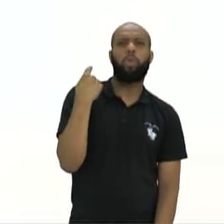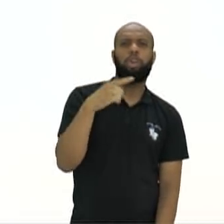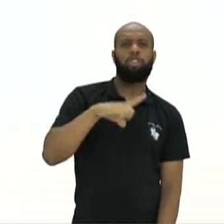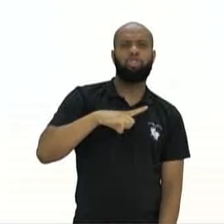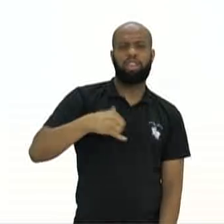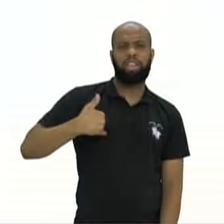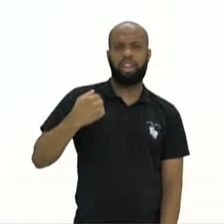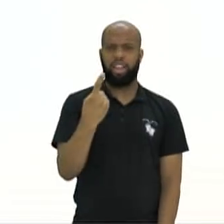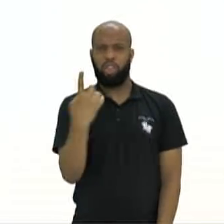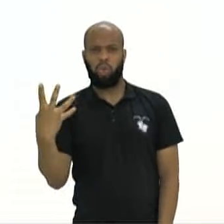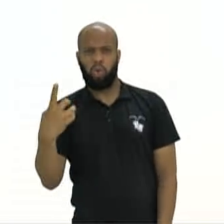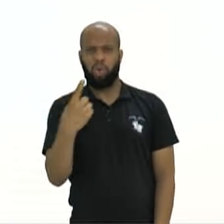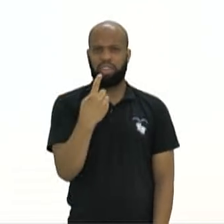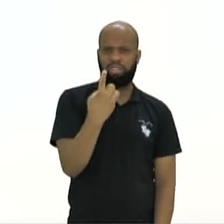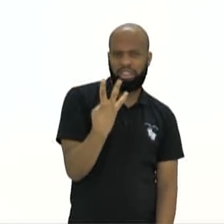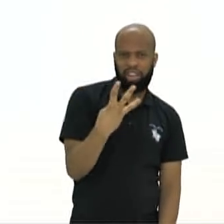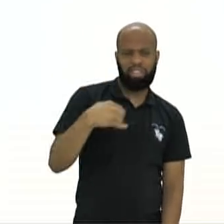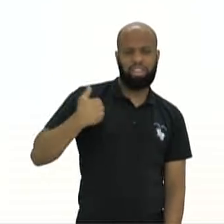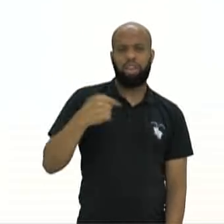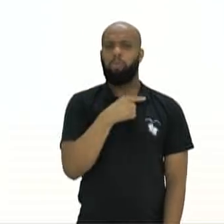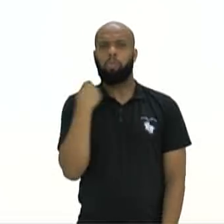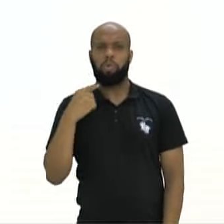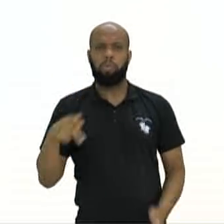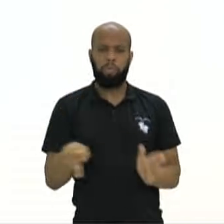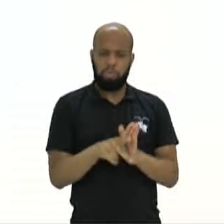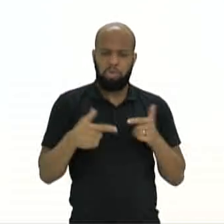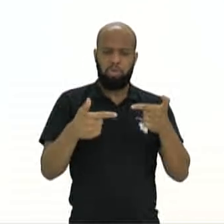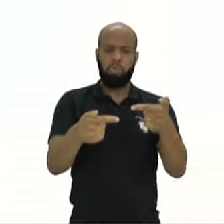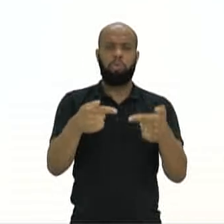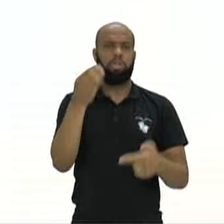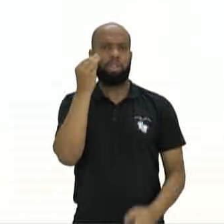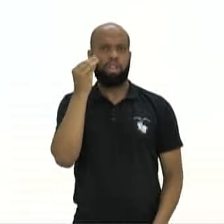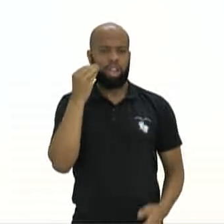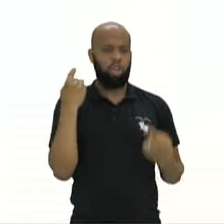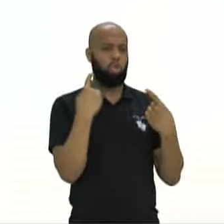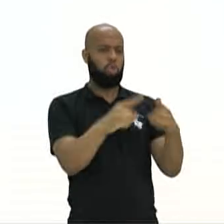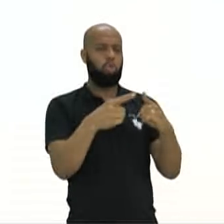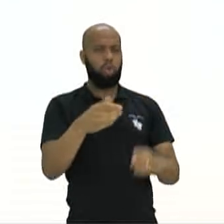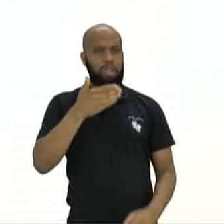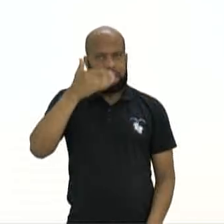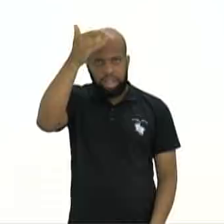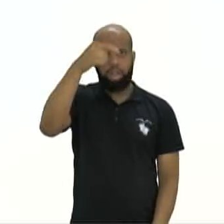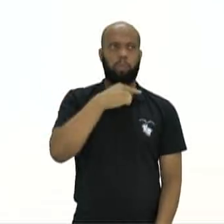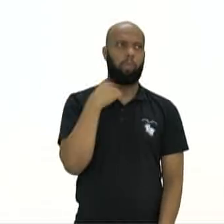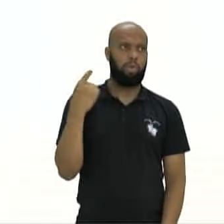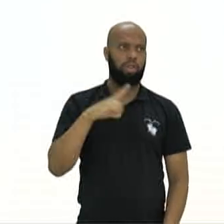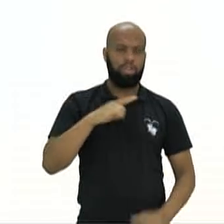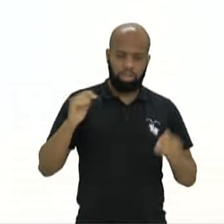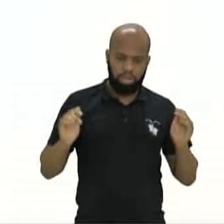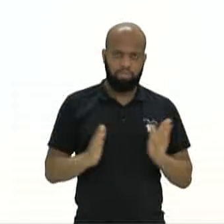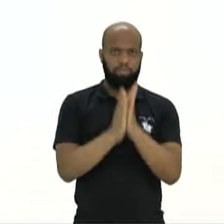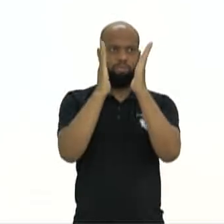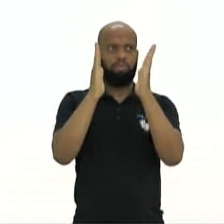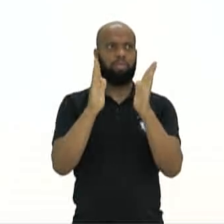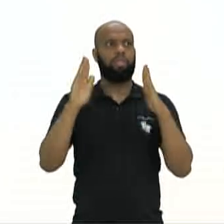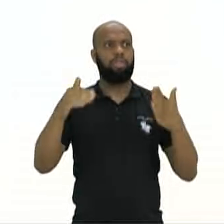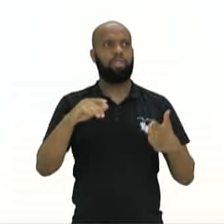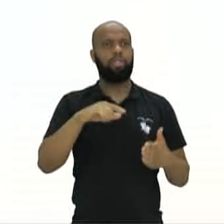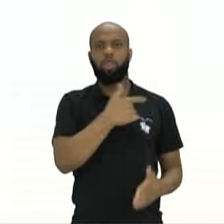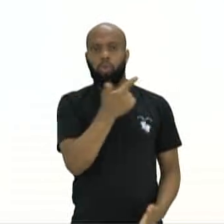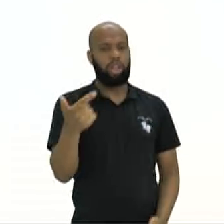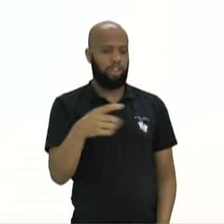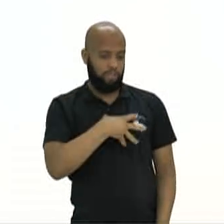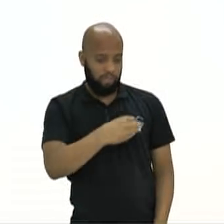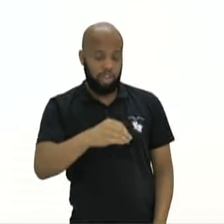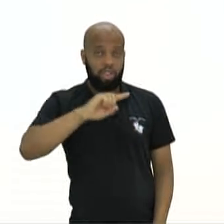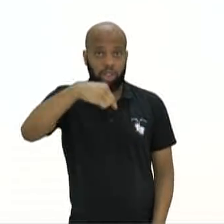anos, como diz o outro, podia fazer tanta coisa, mas foi lá inventar e enfrentar os árabes, acabou falecendo num combate, não deixando herdeiros,